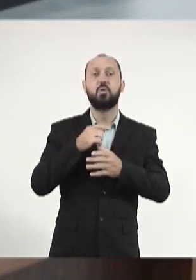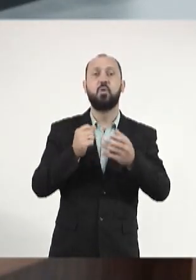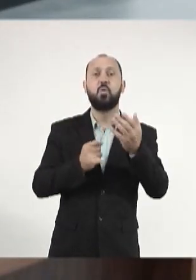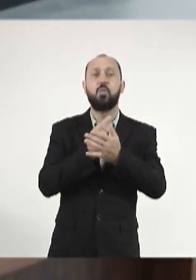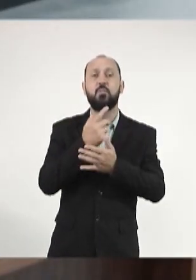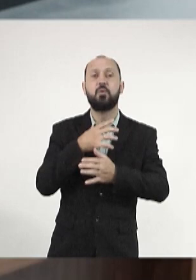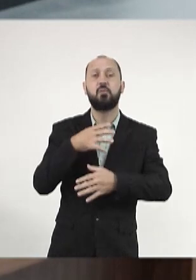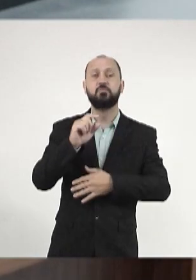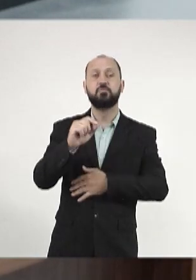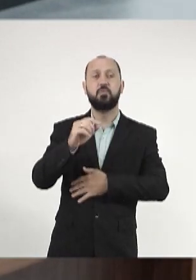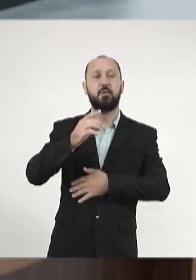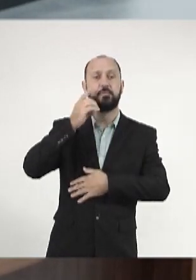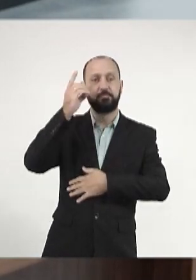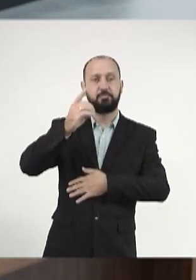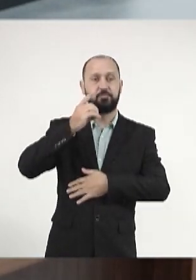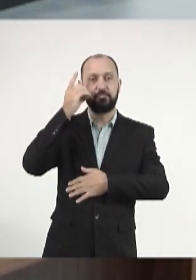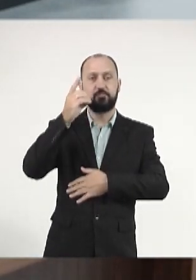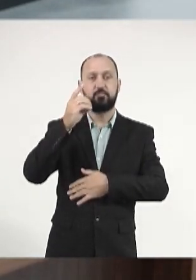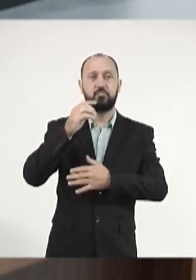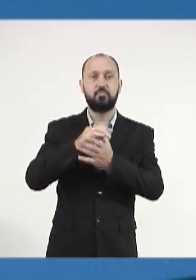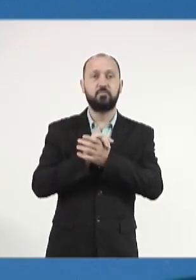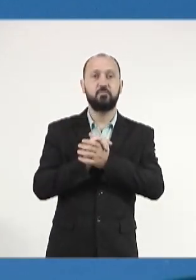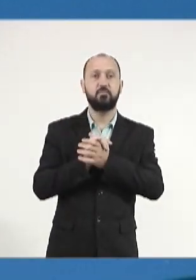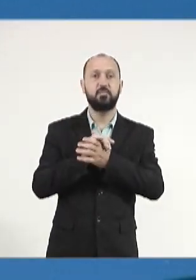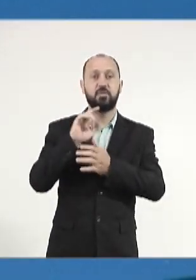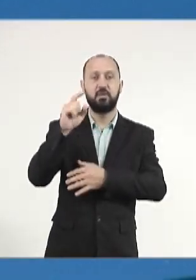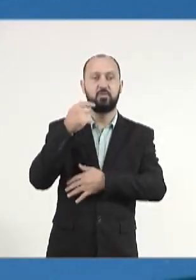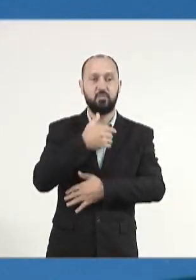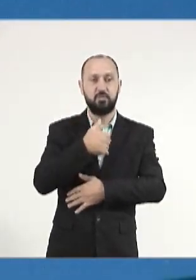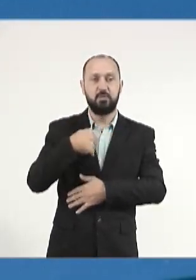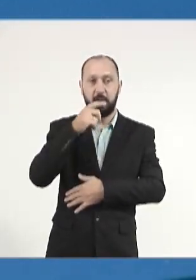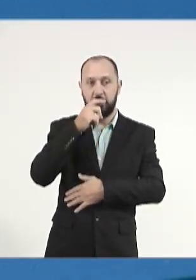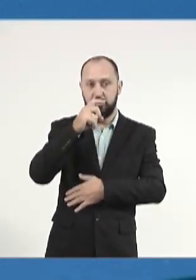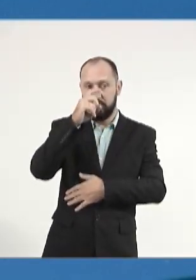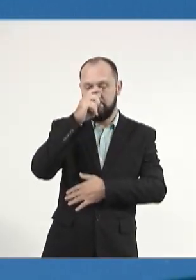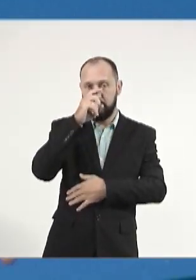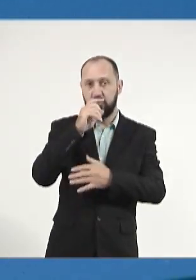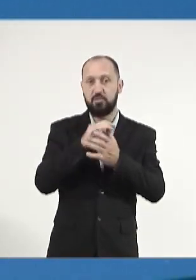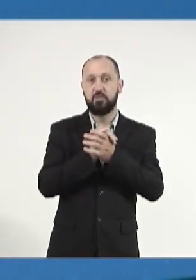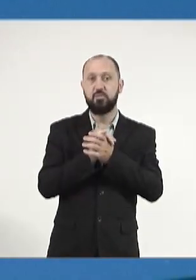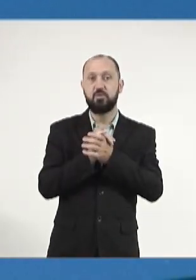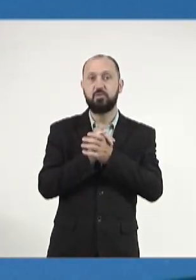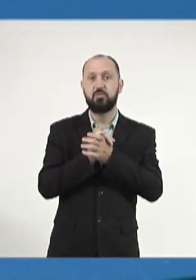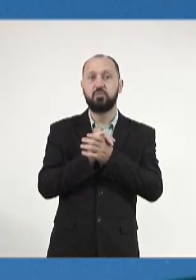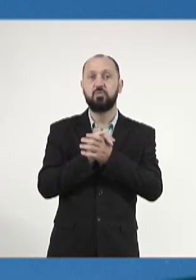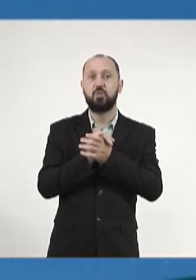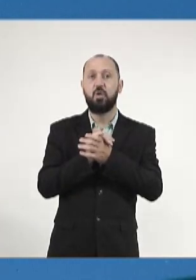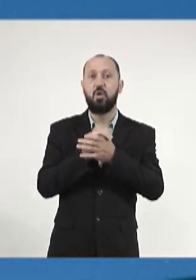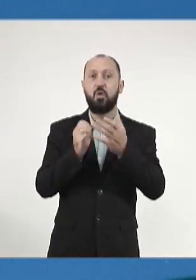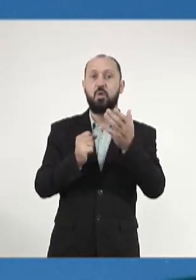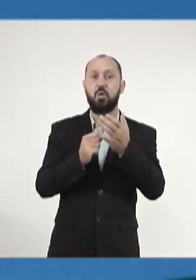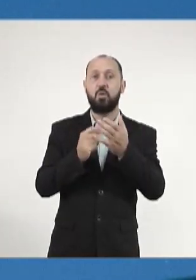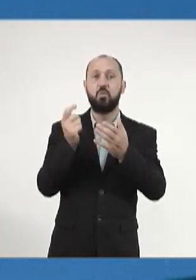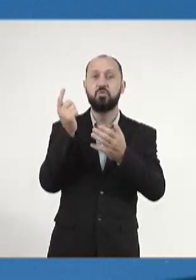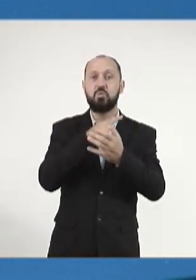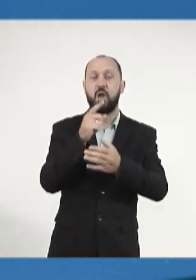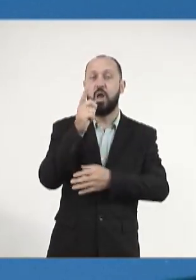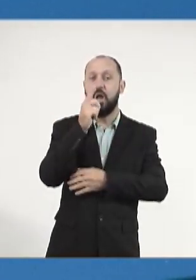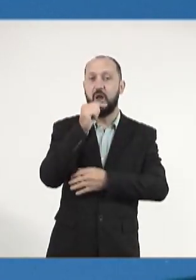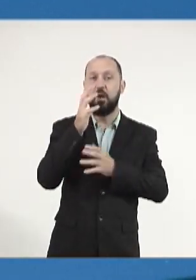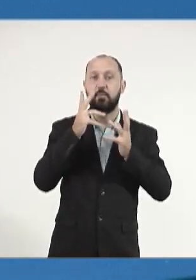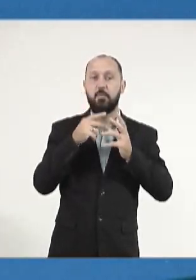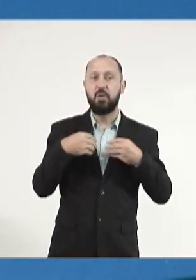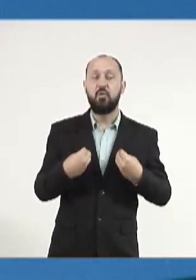conta própria, deputado, nosso ex-governador Zeca do PT, nós adquirimos água potável, água